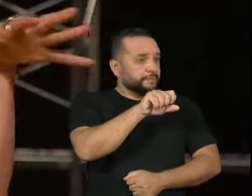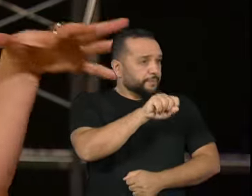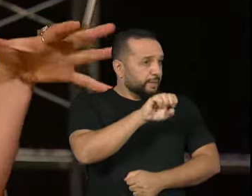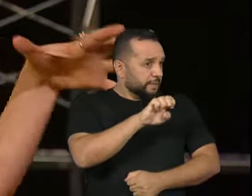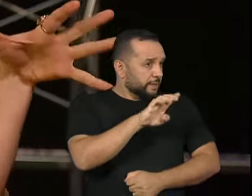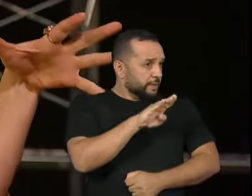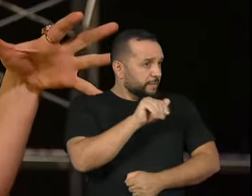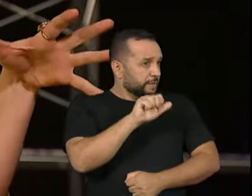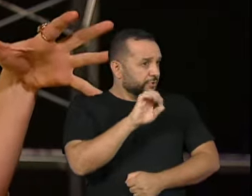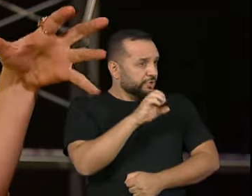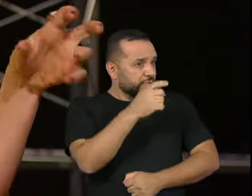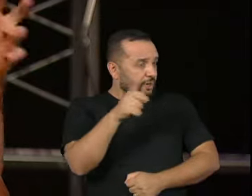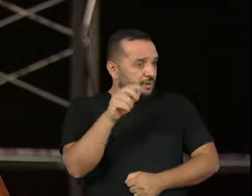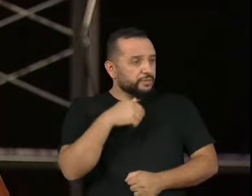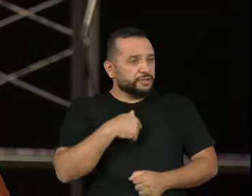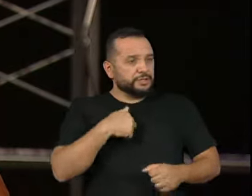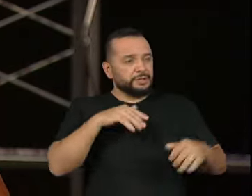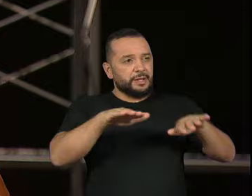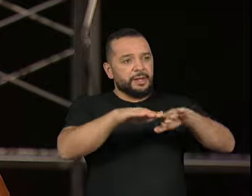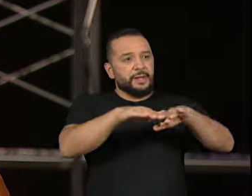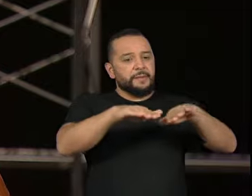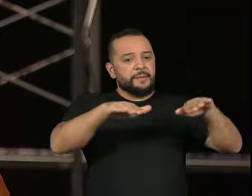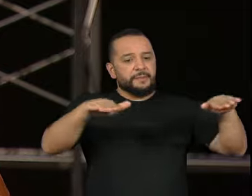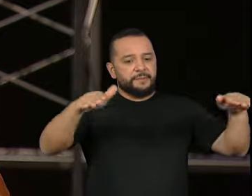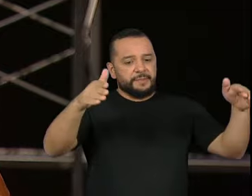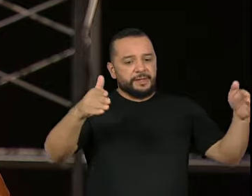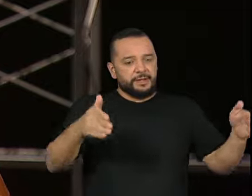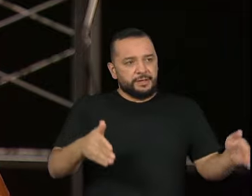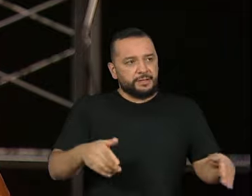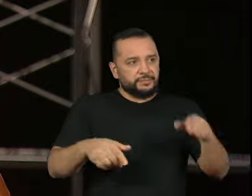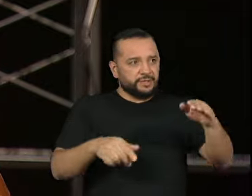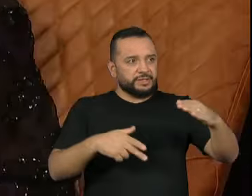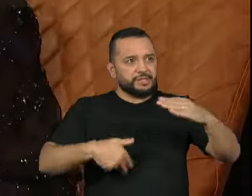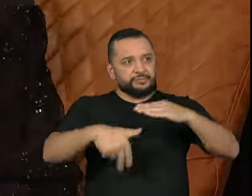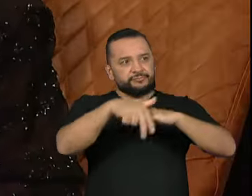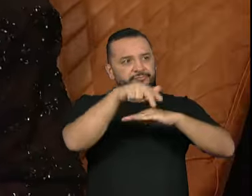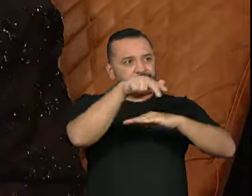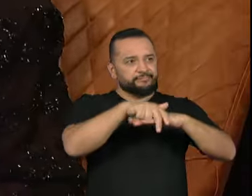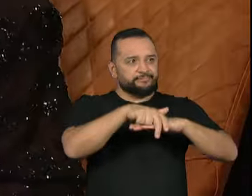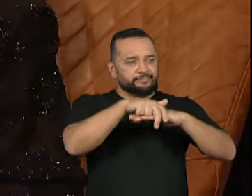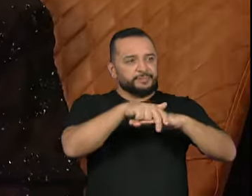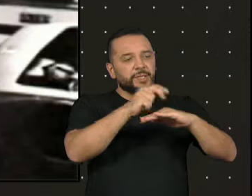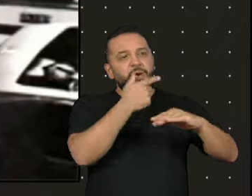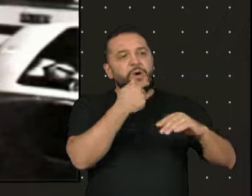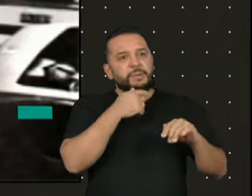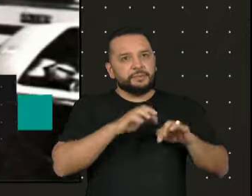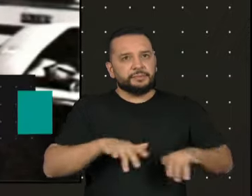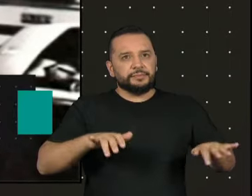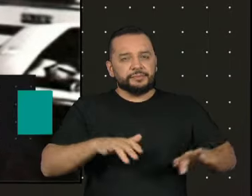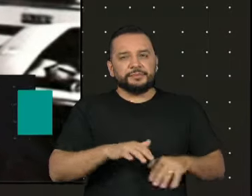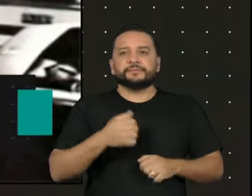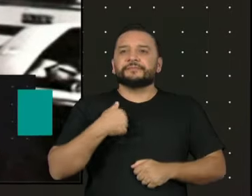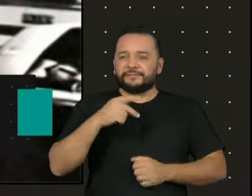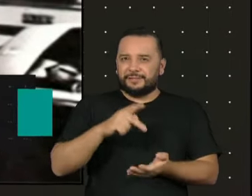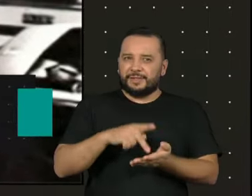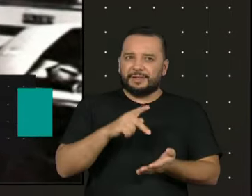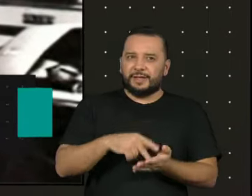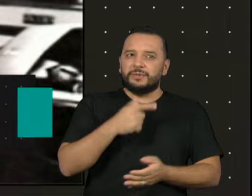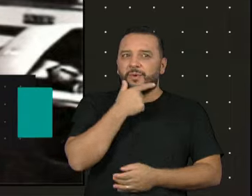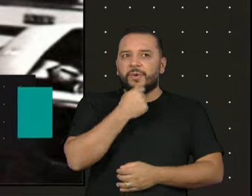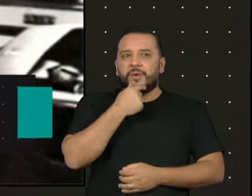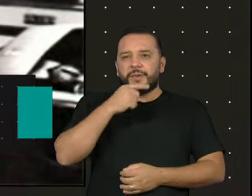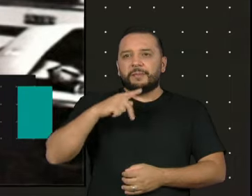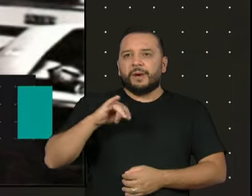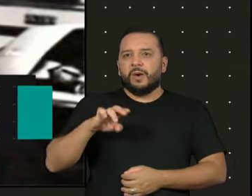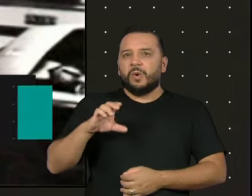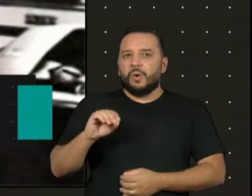cantava em cima do piano. Conta um pouquinho pra gente dessa fase. Pois é, o grande jornalista, né, Paulo Cotrim, ele me viu